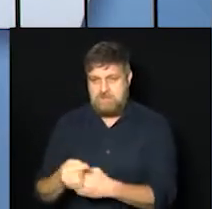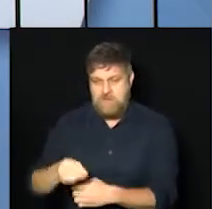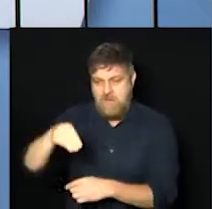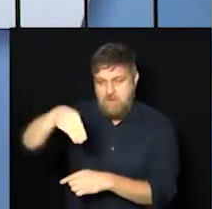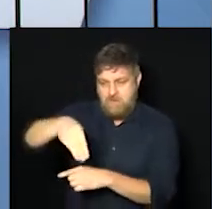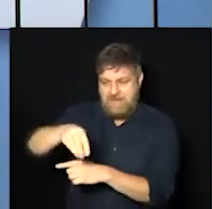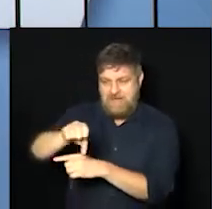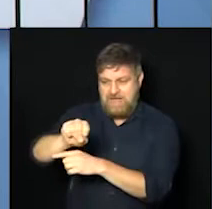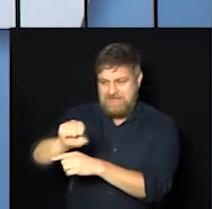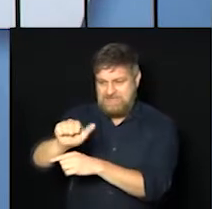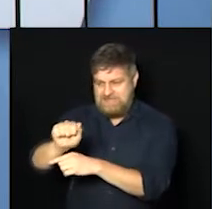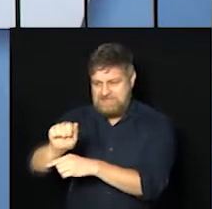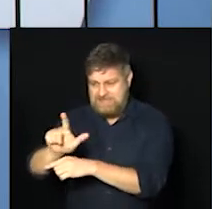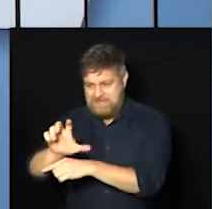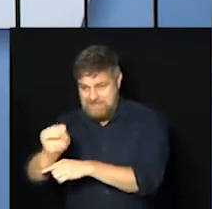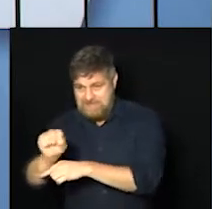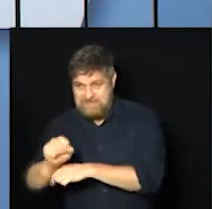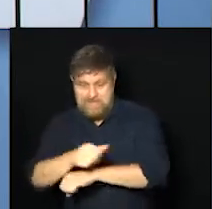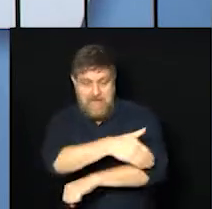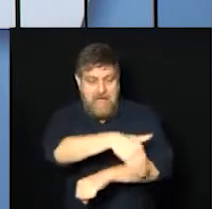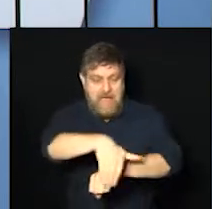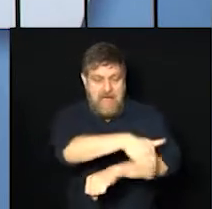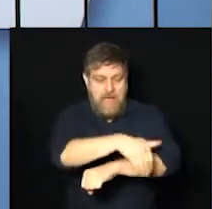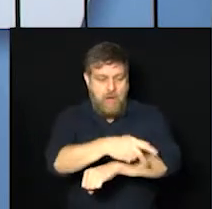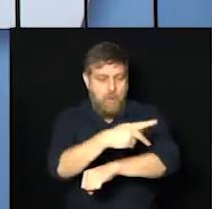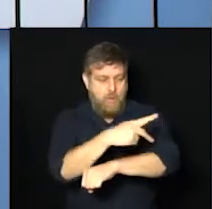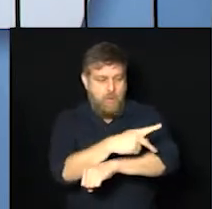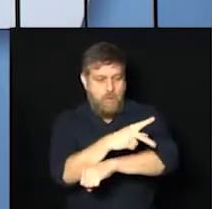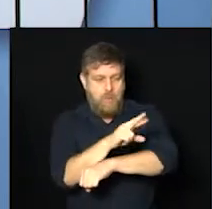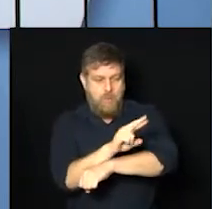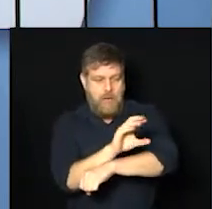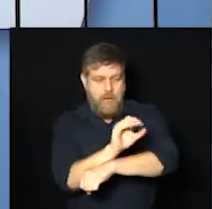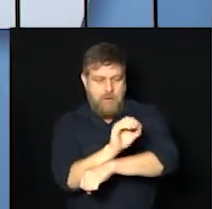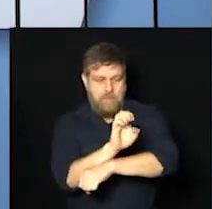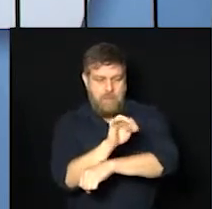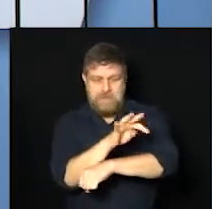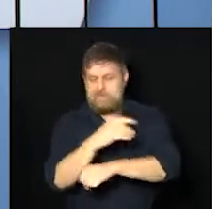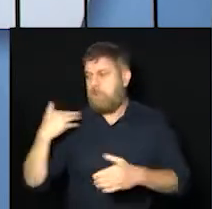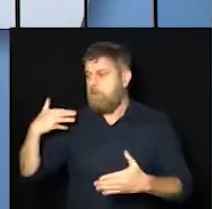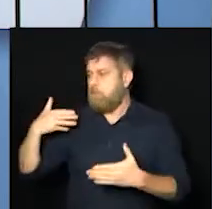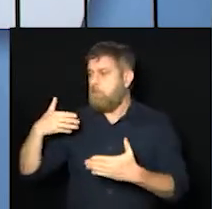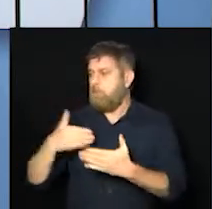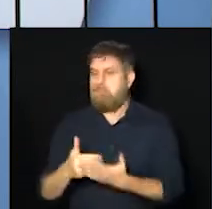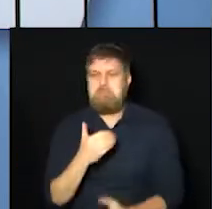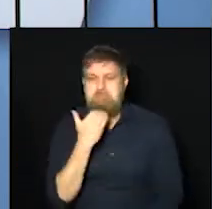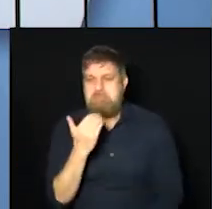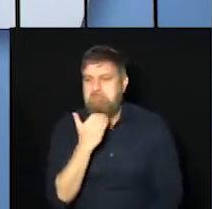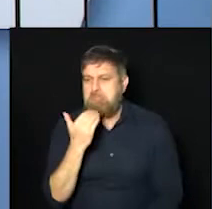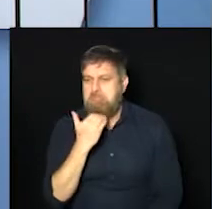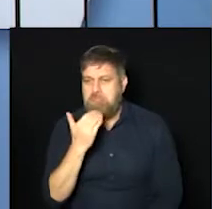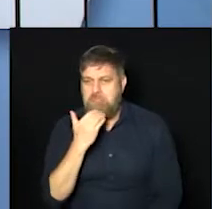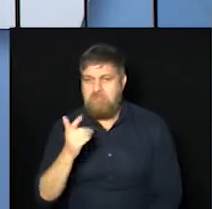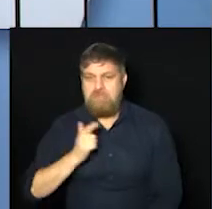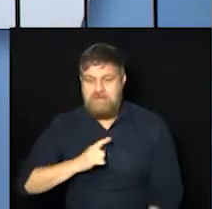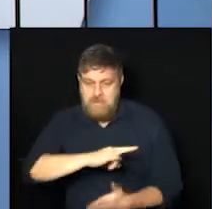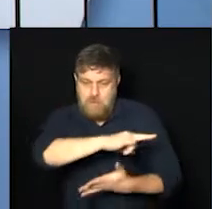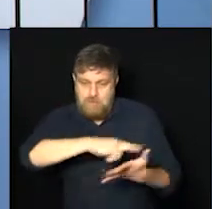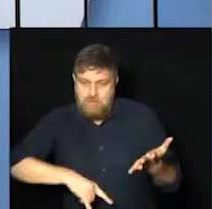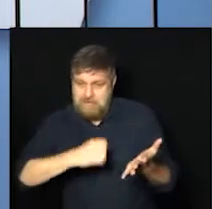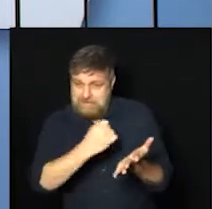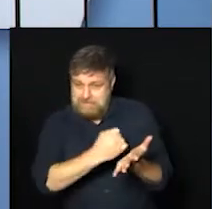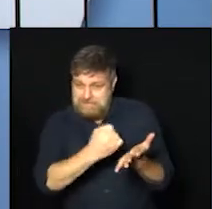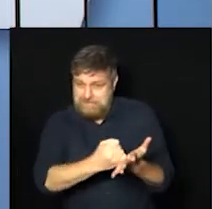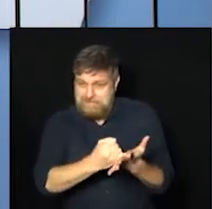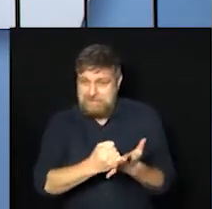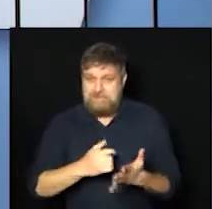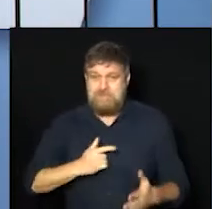Salles e a rua Proença. Contudo, esse alargamento até hoje não ocorreu, mas consta nos documentos referentes às